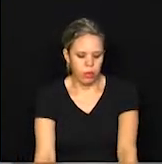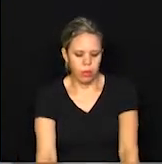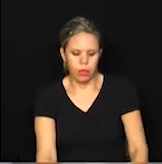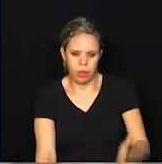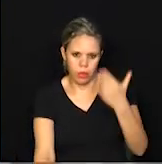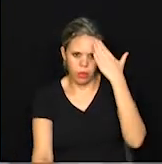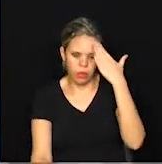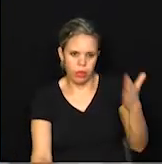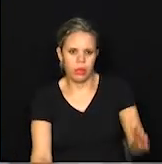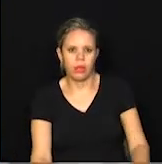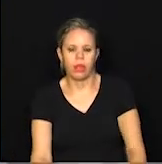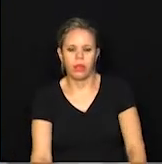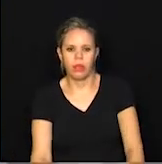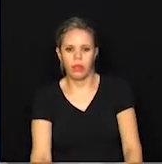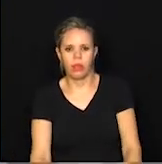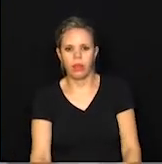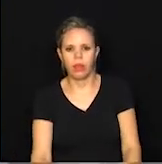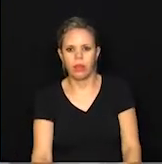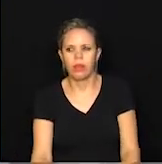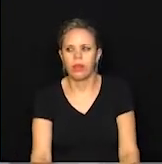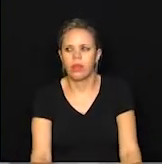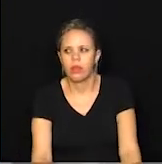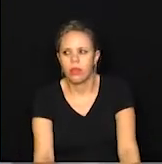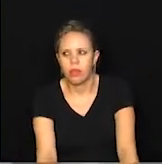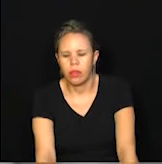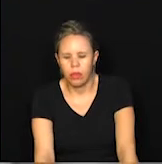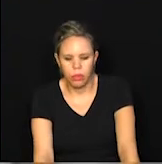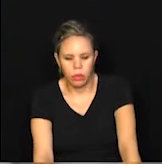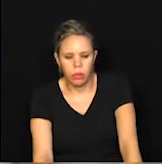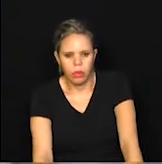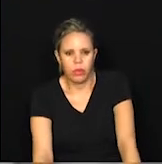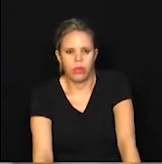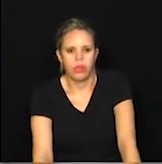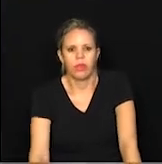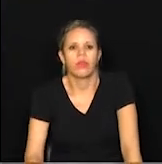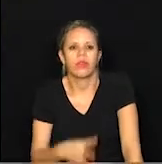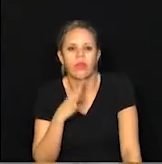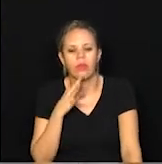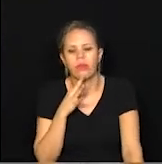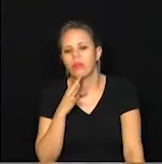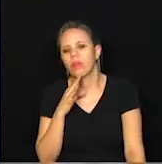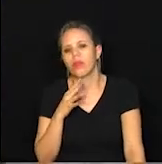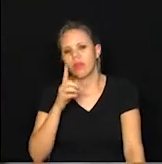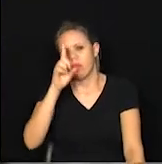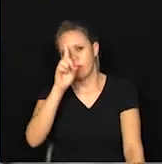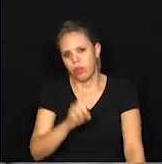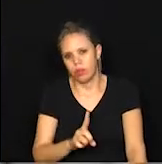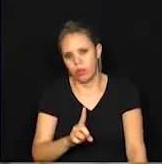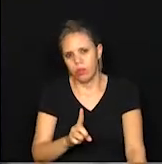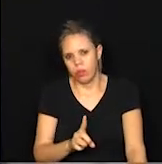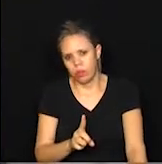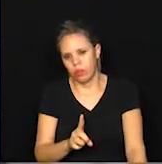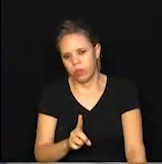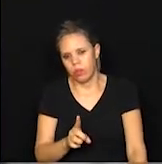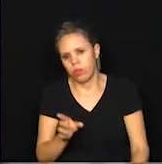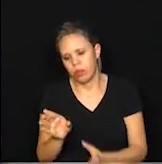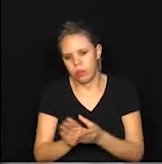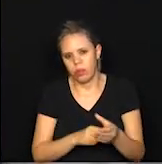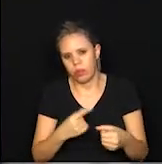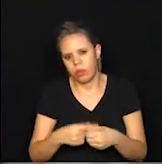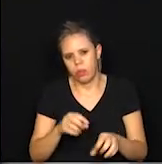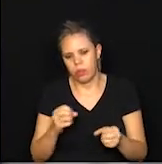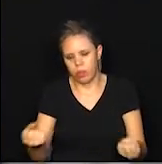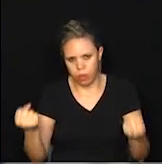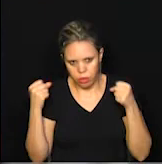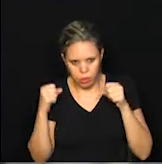Obrigado, Paulo Sabione, nosso mais conhecido como Periquito, mas diretor do Conselho Regional de Educação